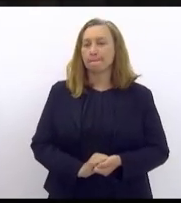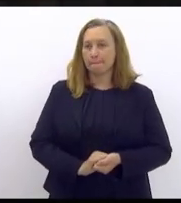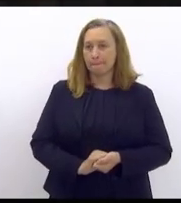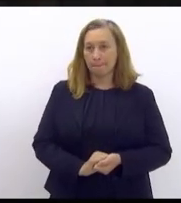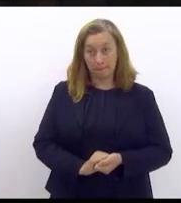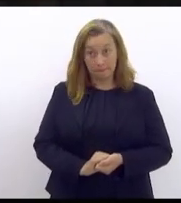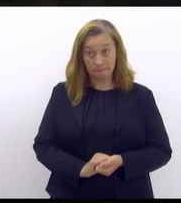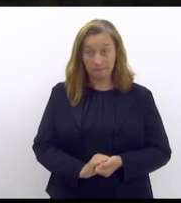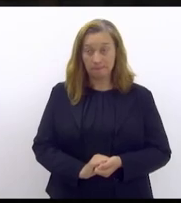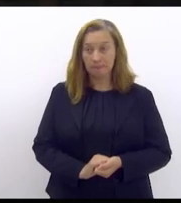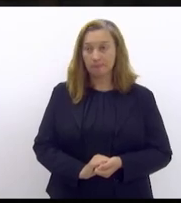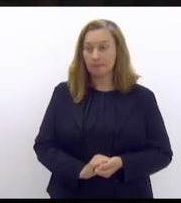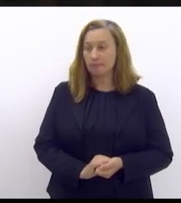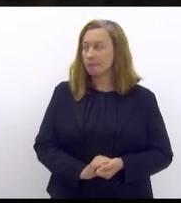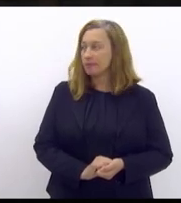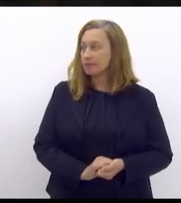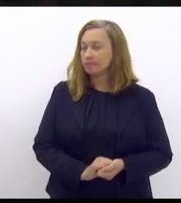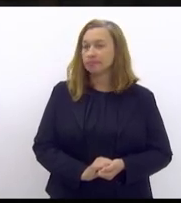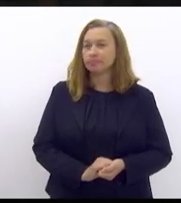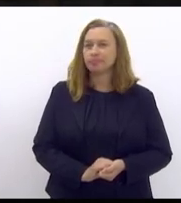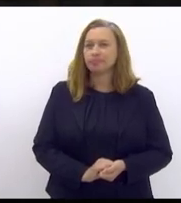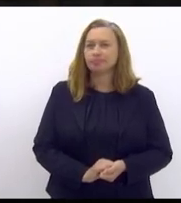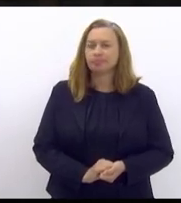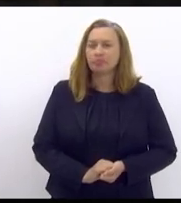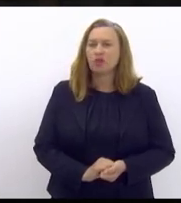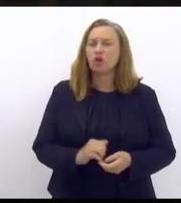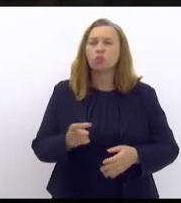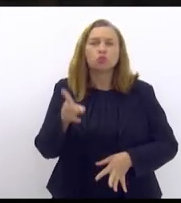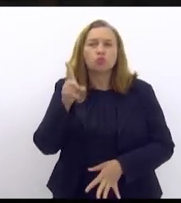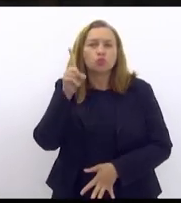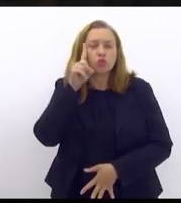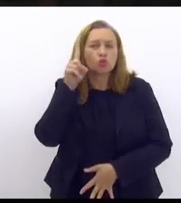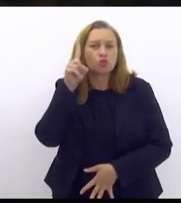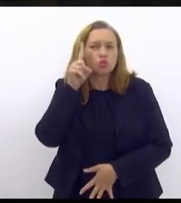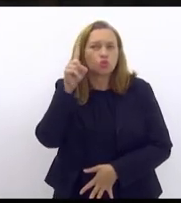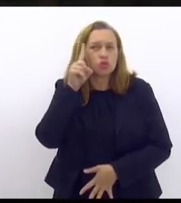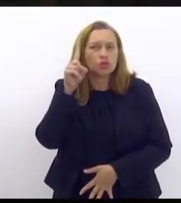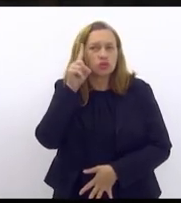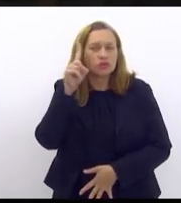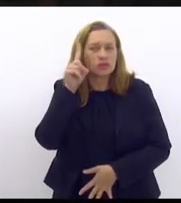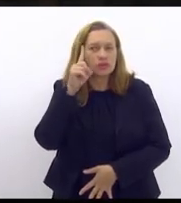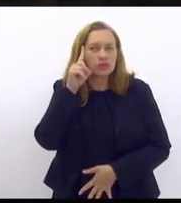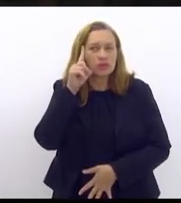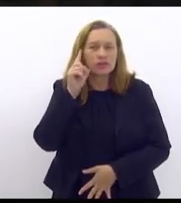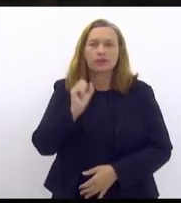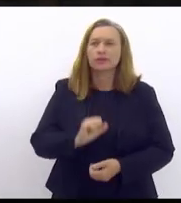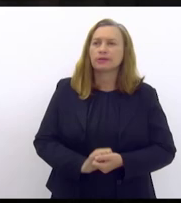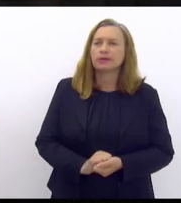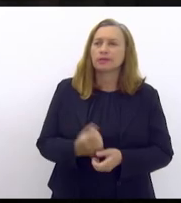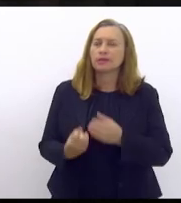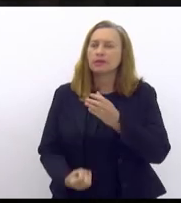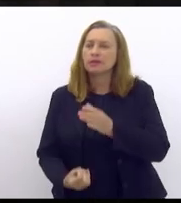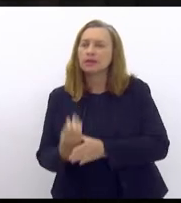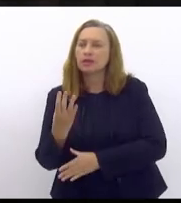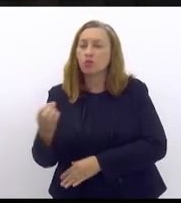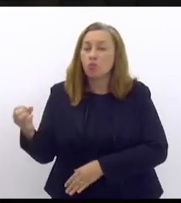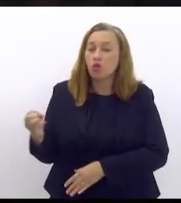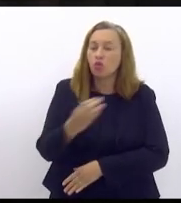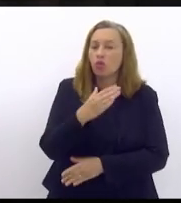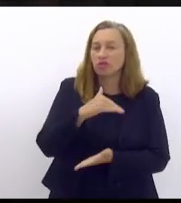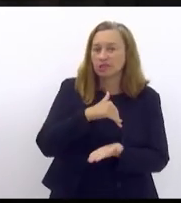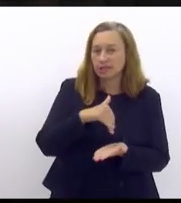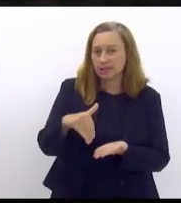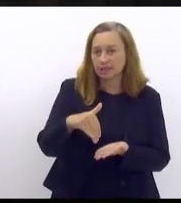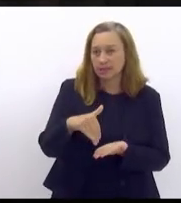e venho para as despesas. Todo dia se cria uma nova